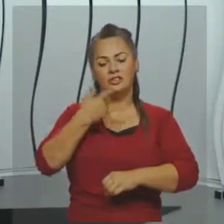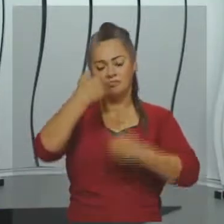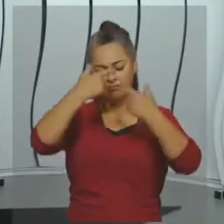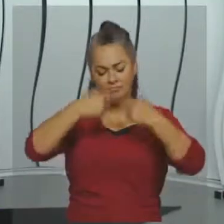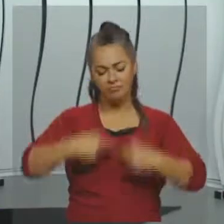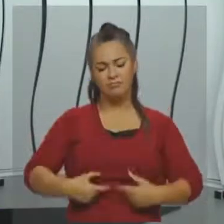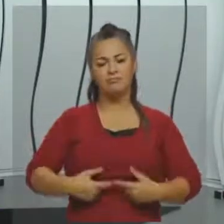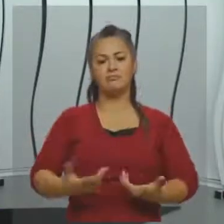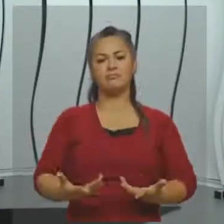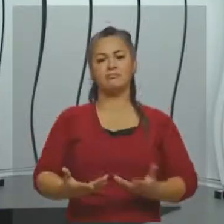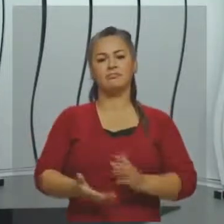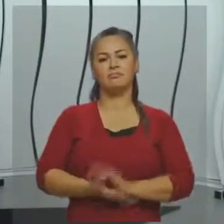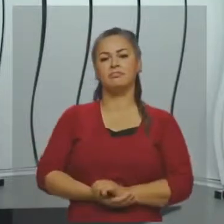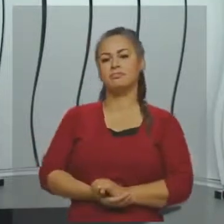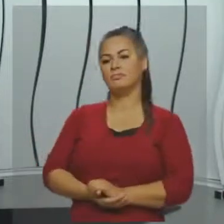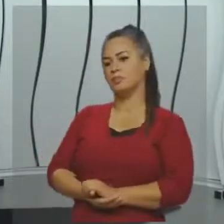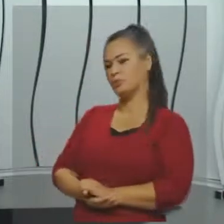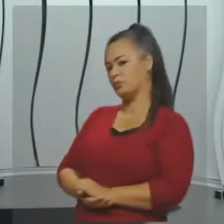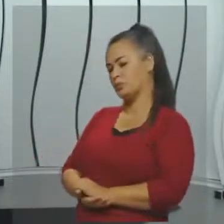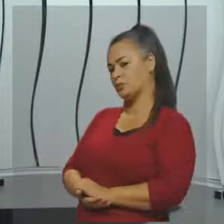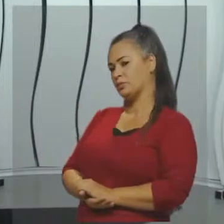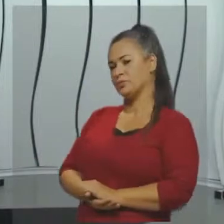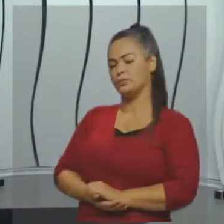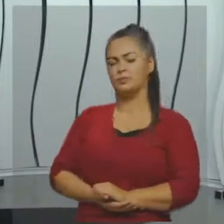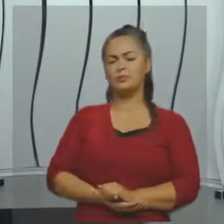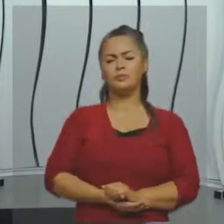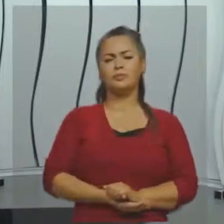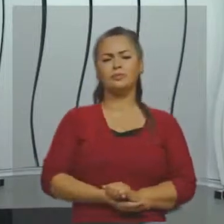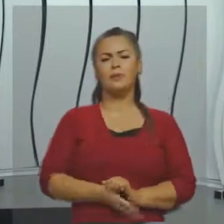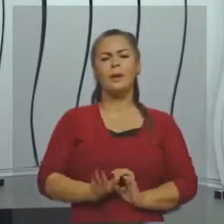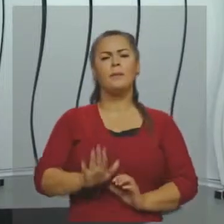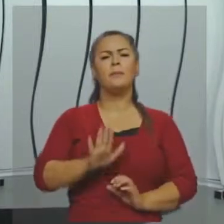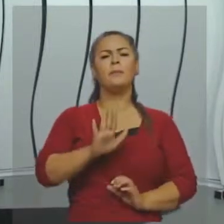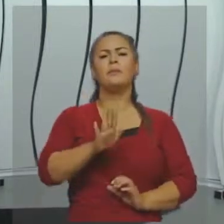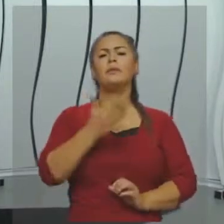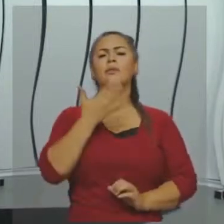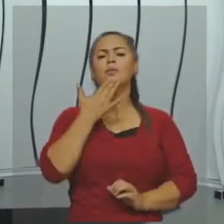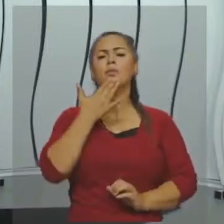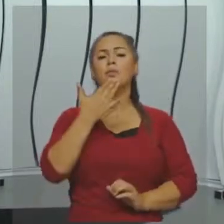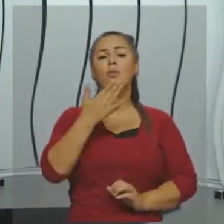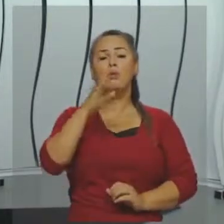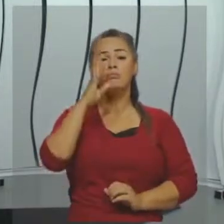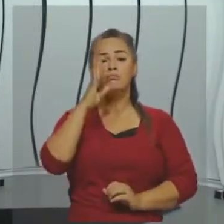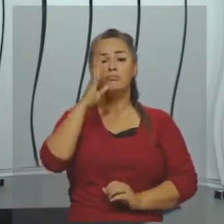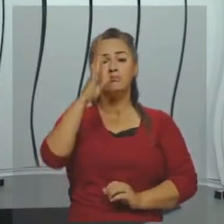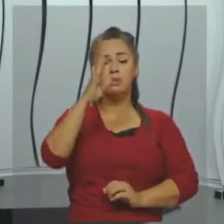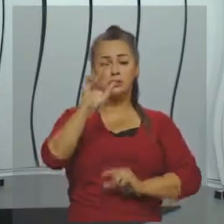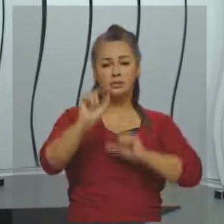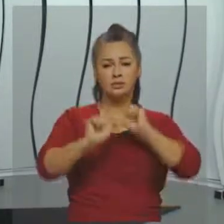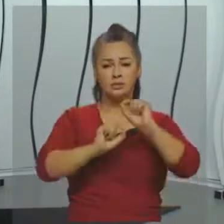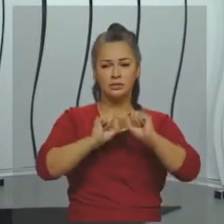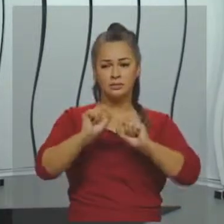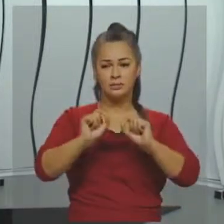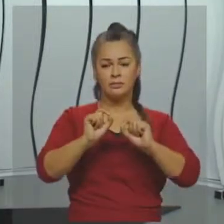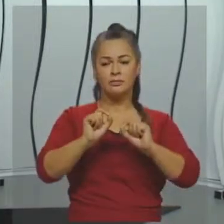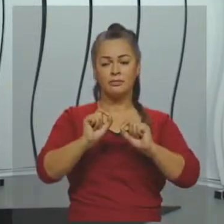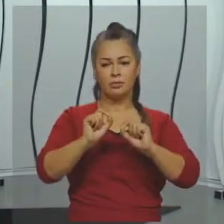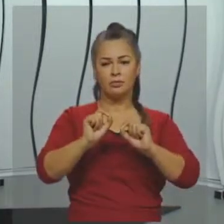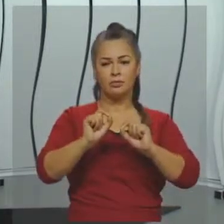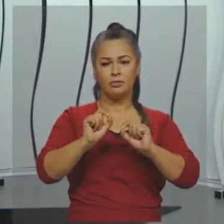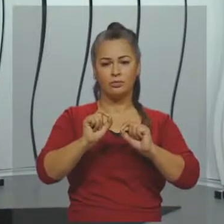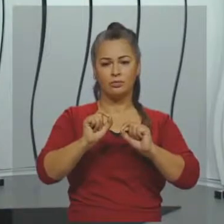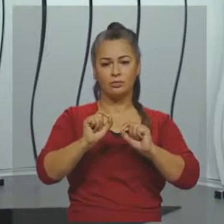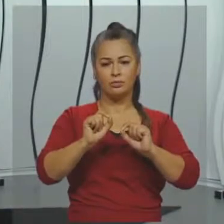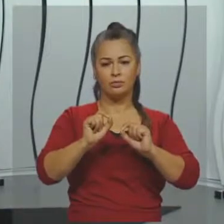Bom, o principal produto de excreção do organismo humano é a ureia.